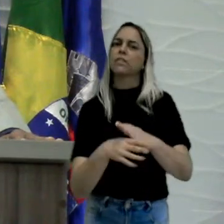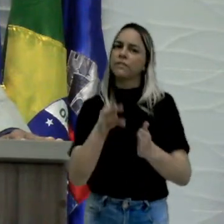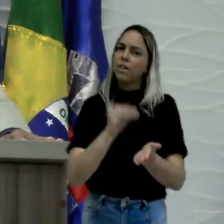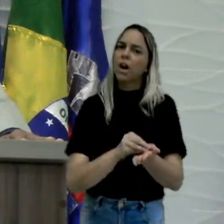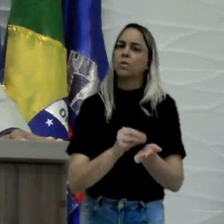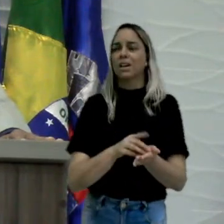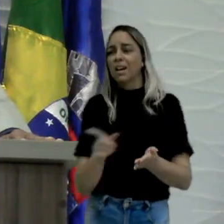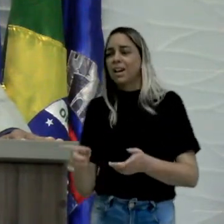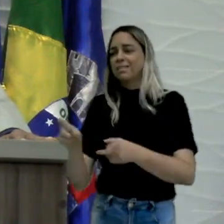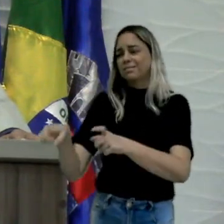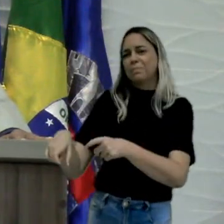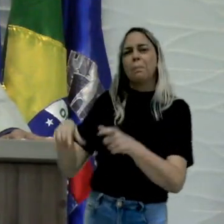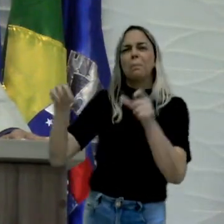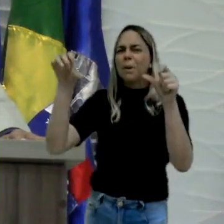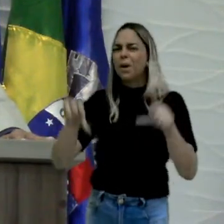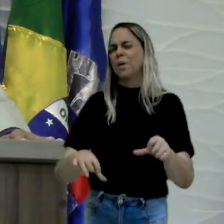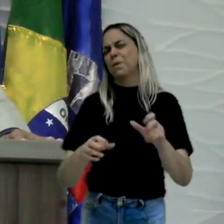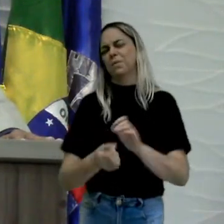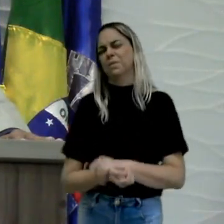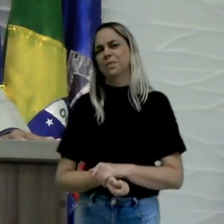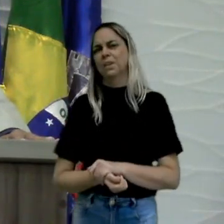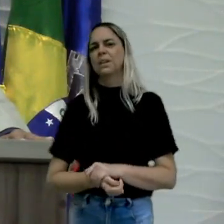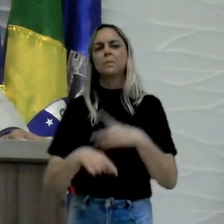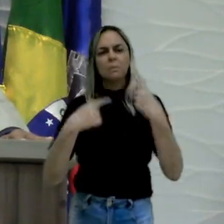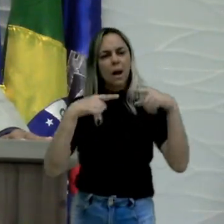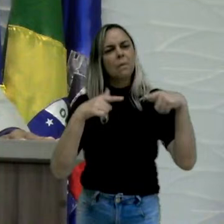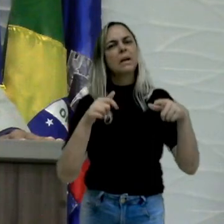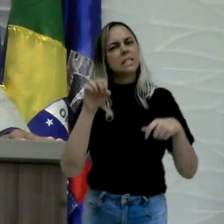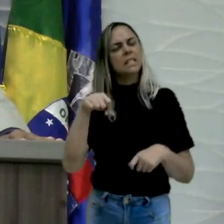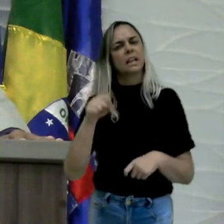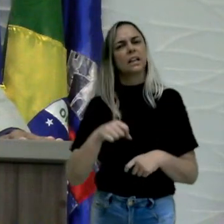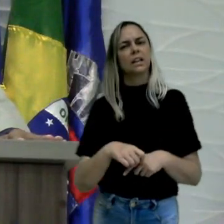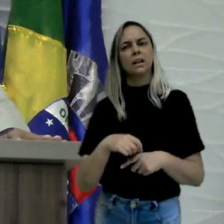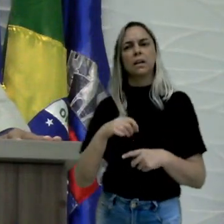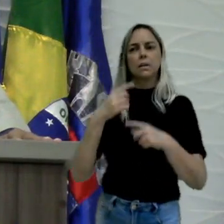melhorar, tem que brigar. A gente vê que é um tal erro. Não sacudir em cima de uma